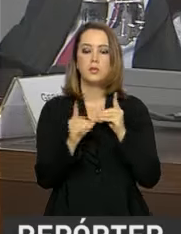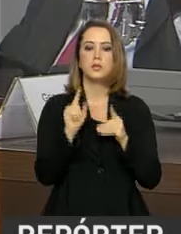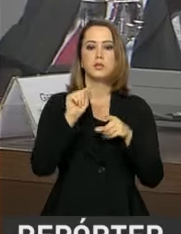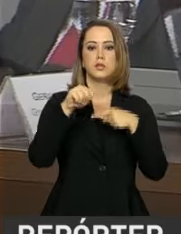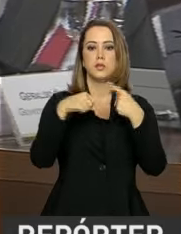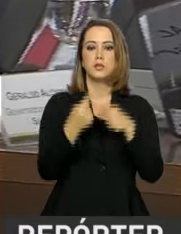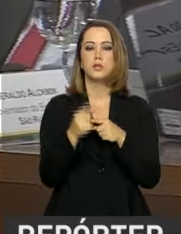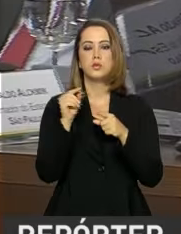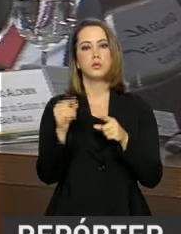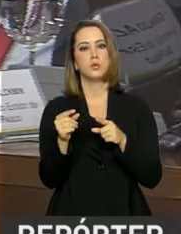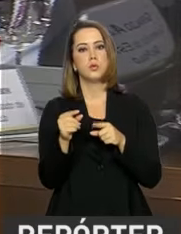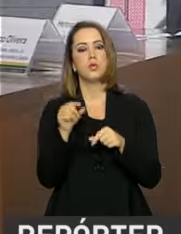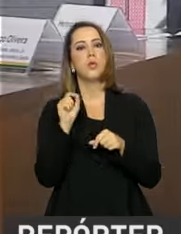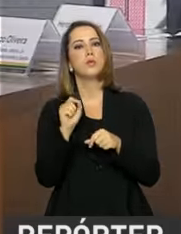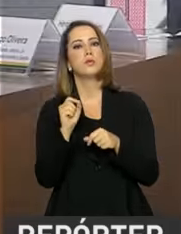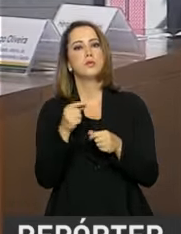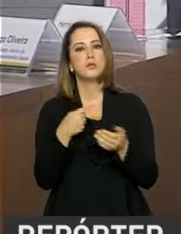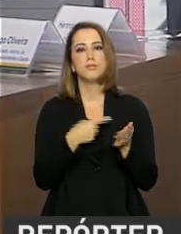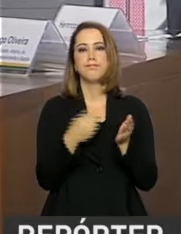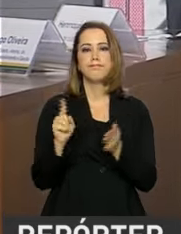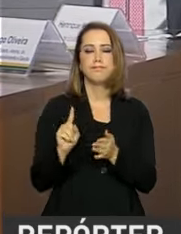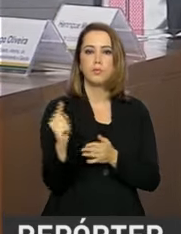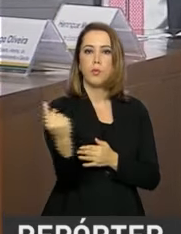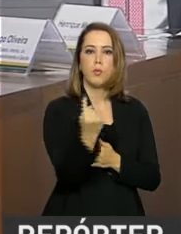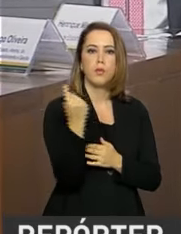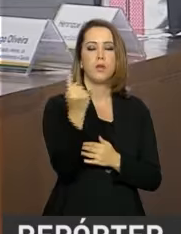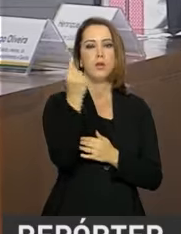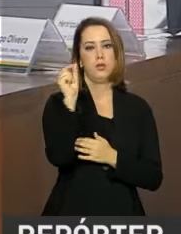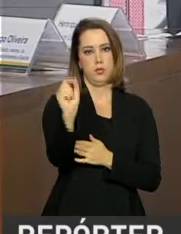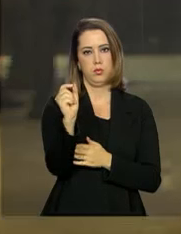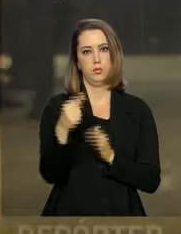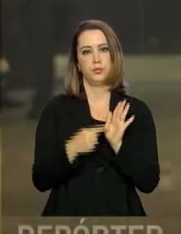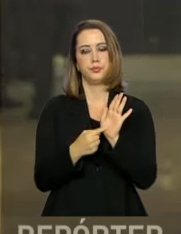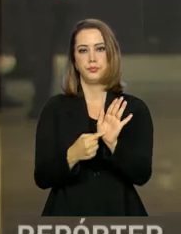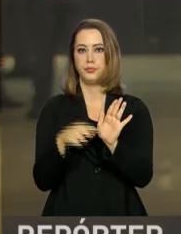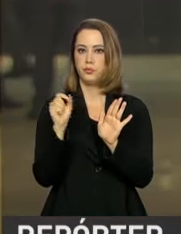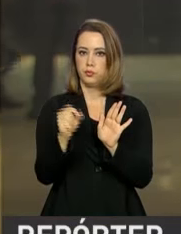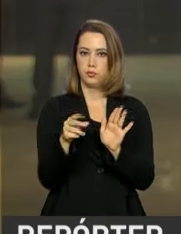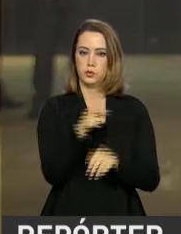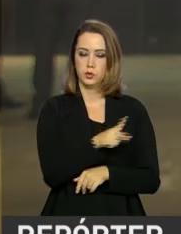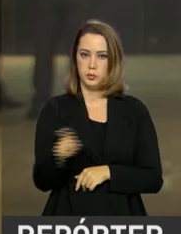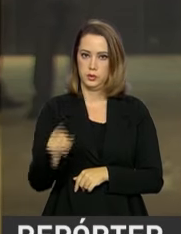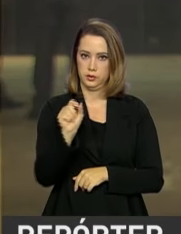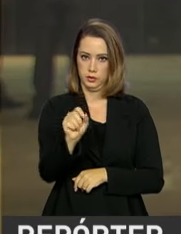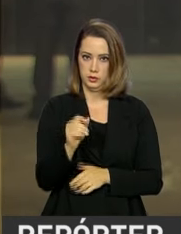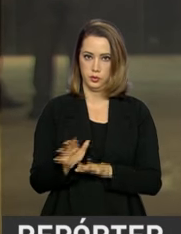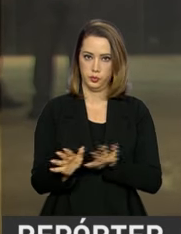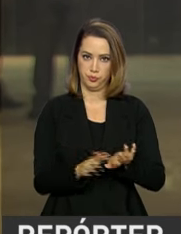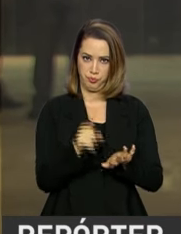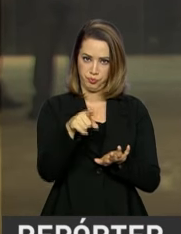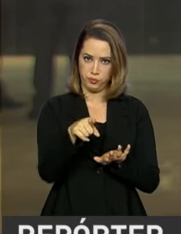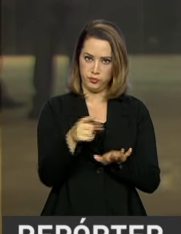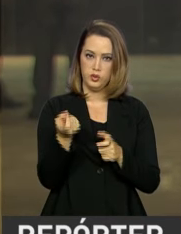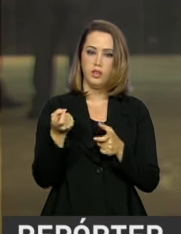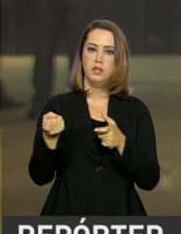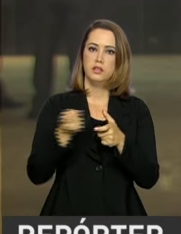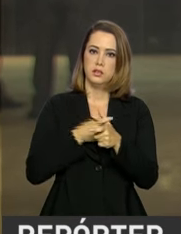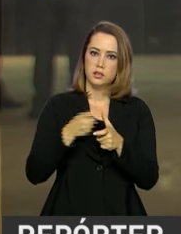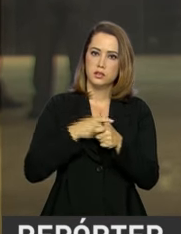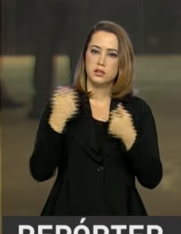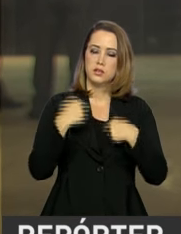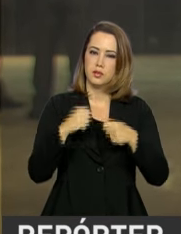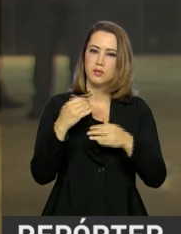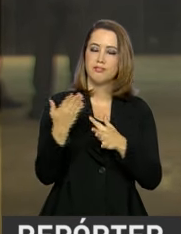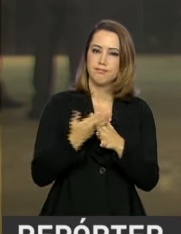dia, o debate de uma proposta com o presidente em exercício, Michel Temer. A renegociação da dívida acontece porque os estados alegam não